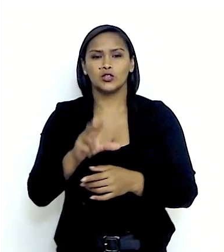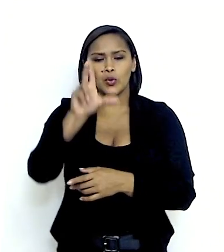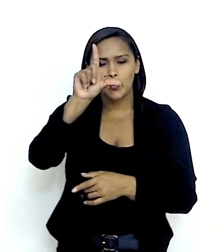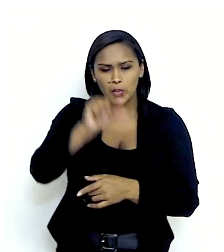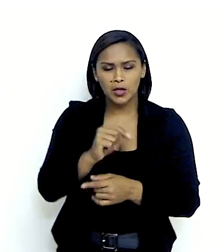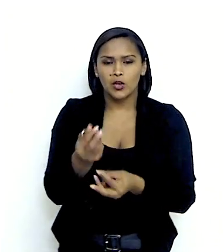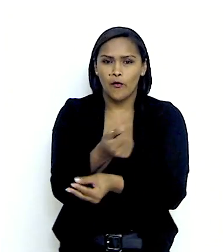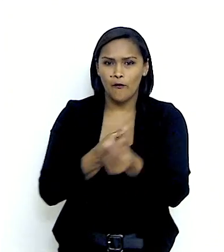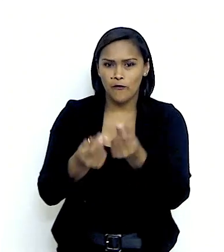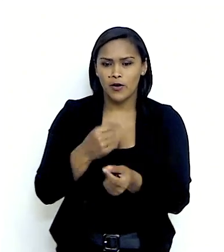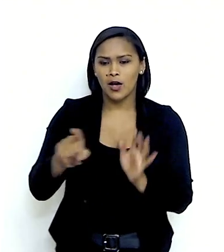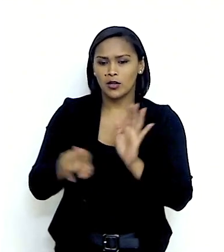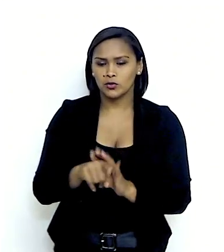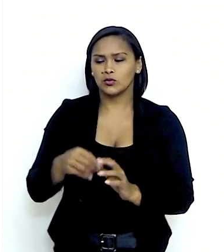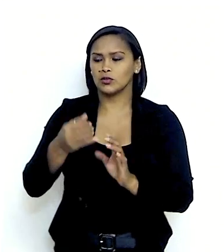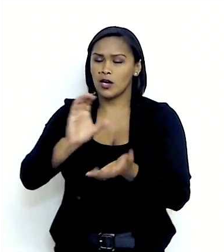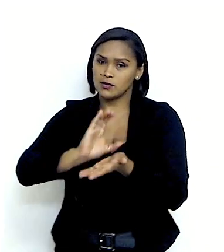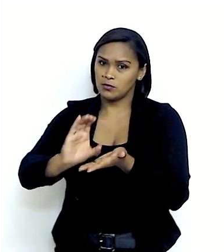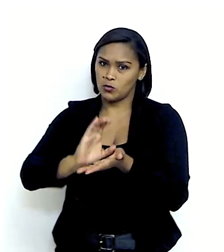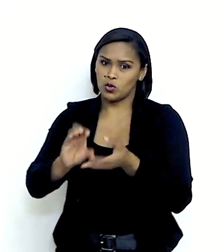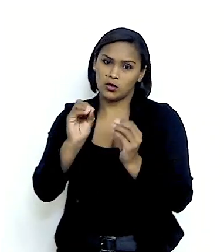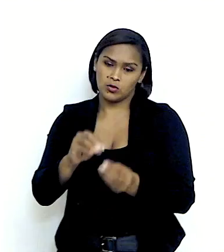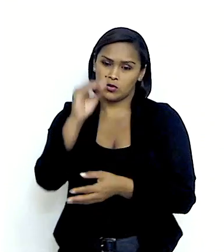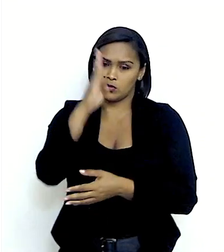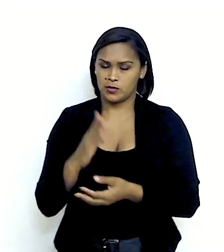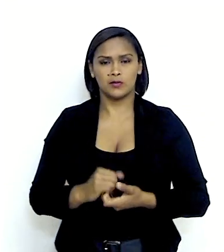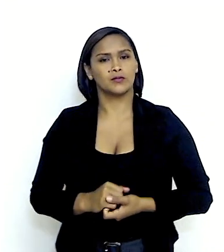do elevado custo Brasil incidente nas exportações?